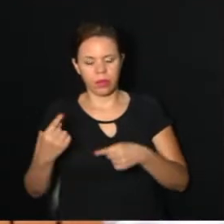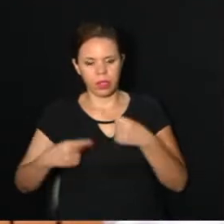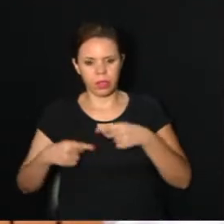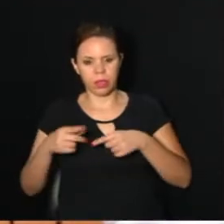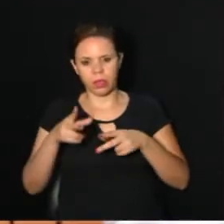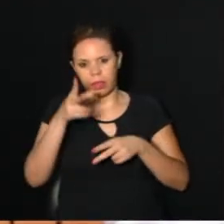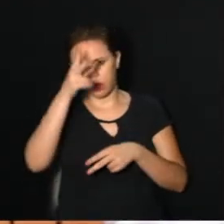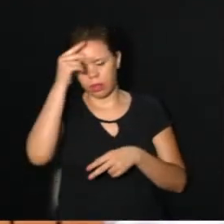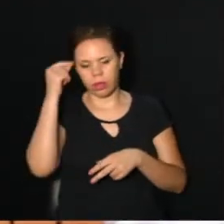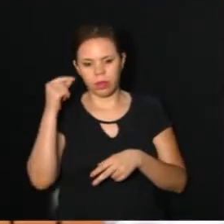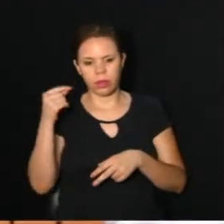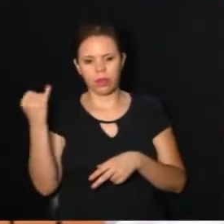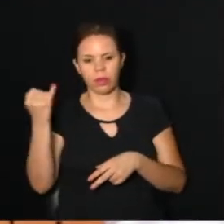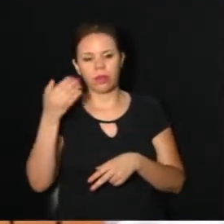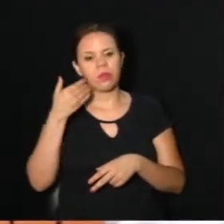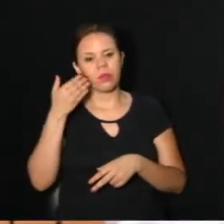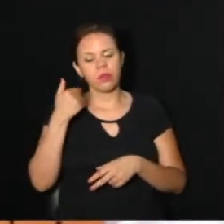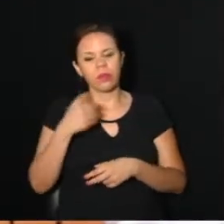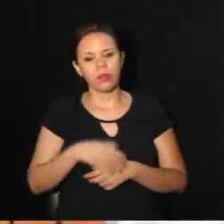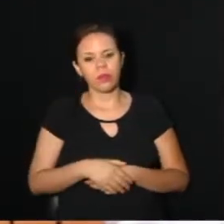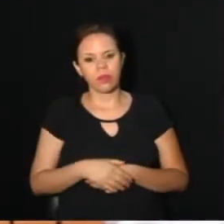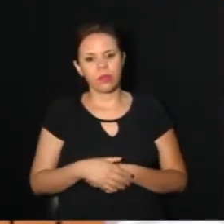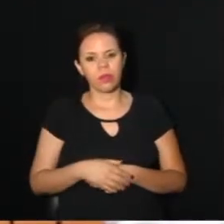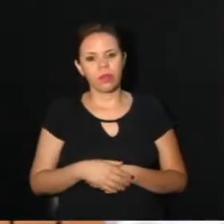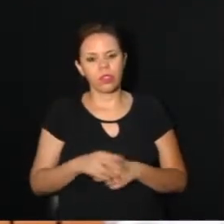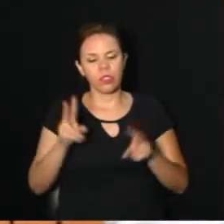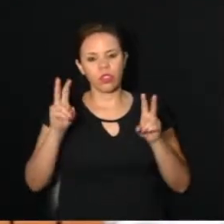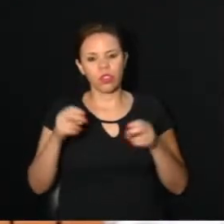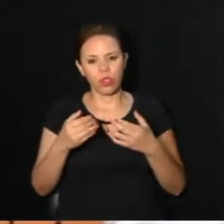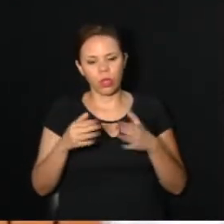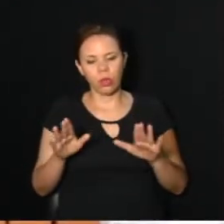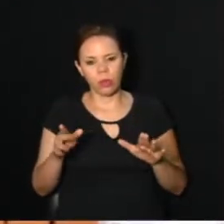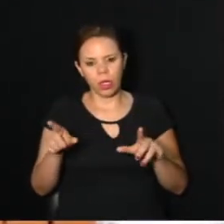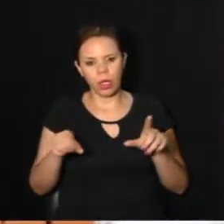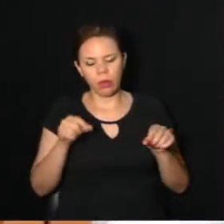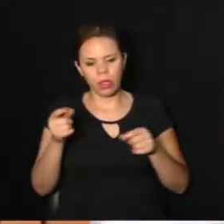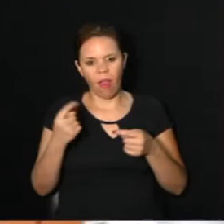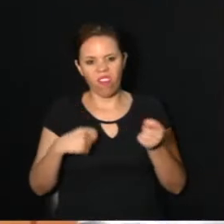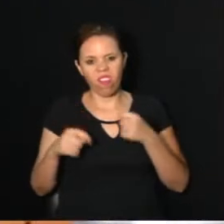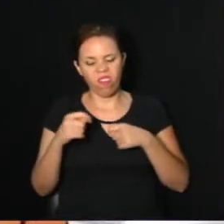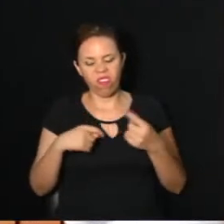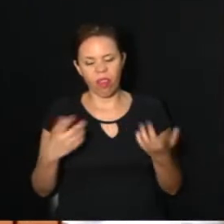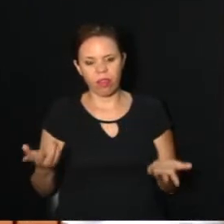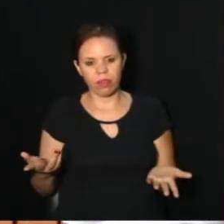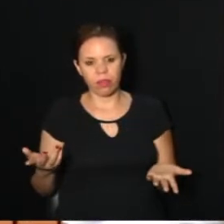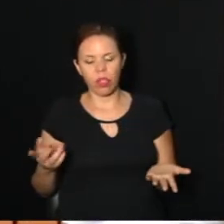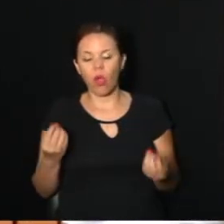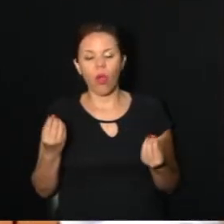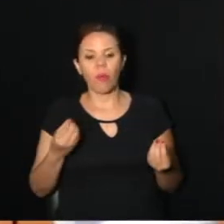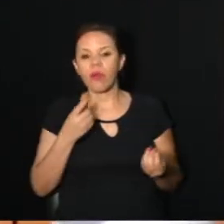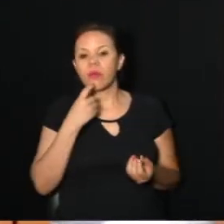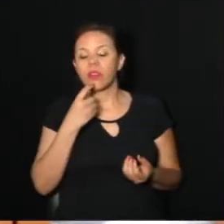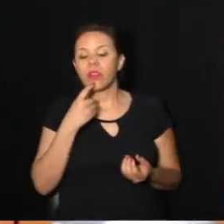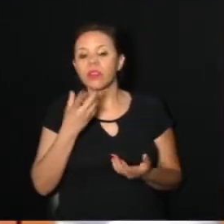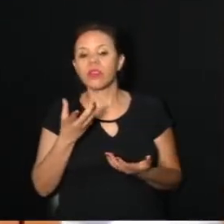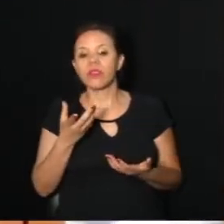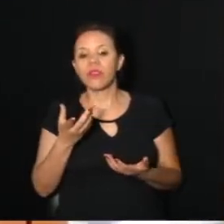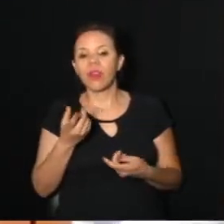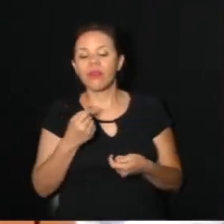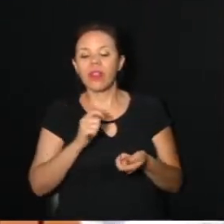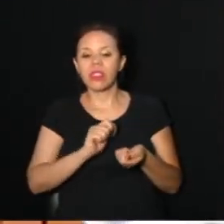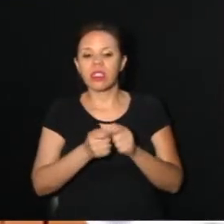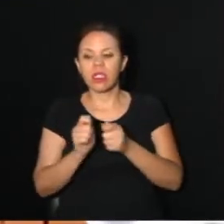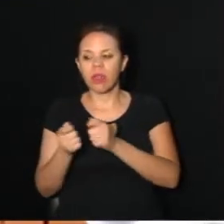público extremamente proveitoso, que é sobre a liberdade econômica. Como Campinas vai se acomodar, vai se